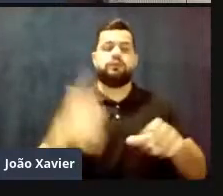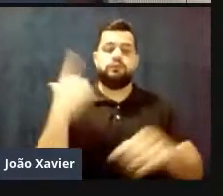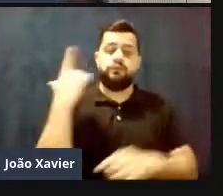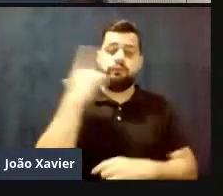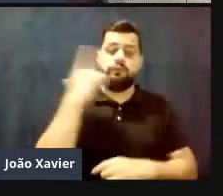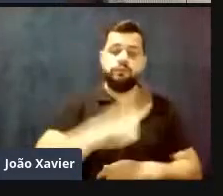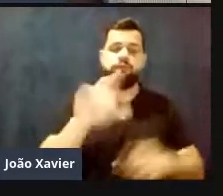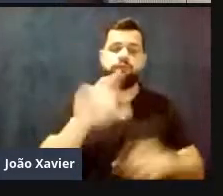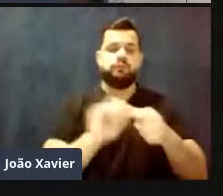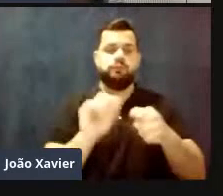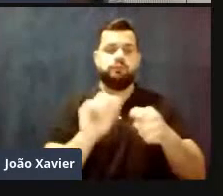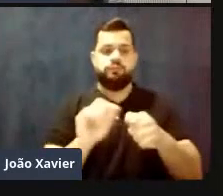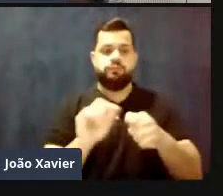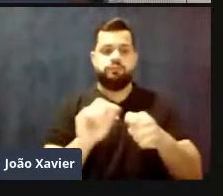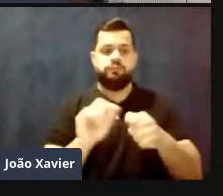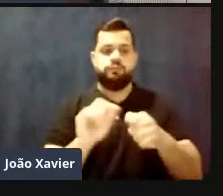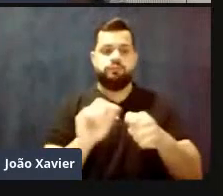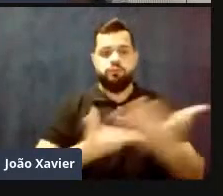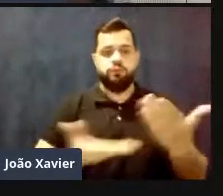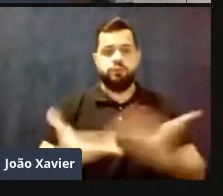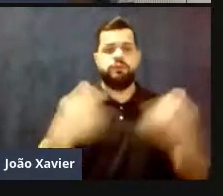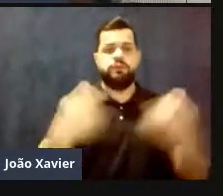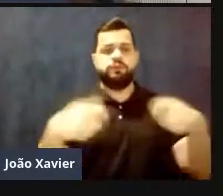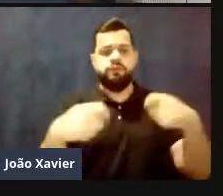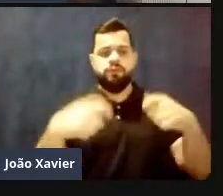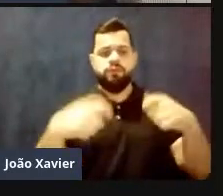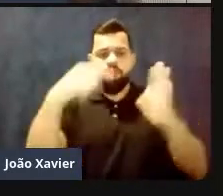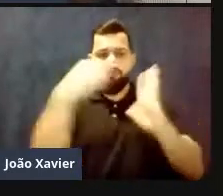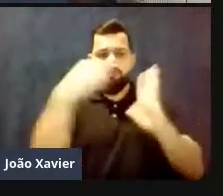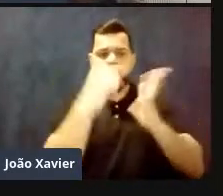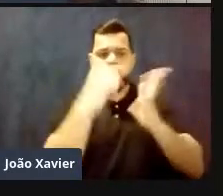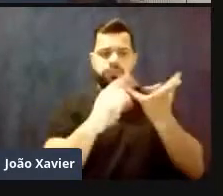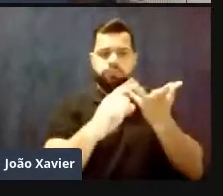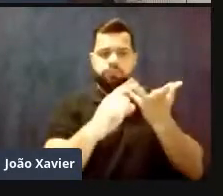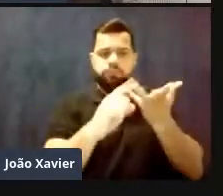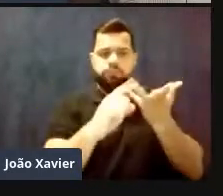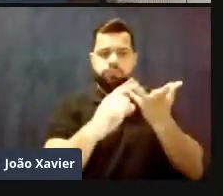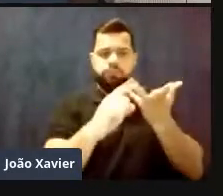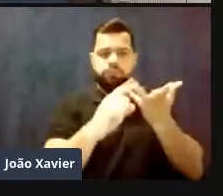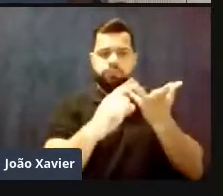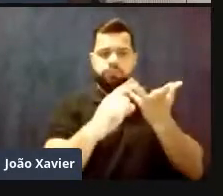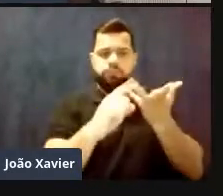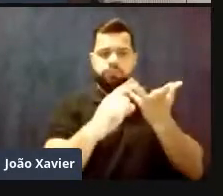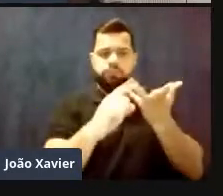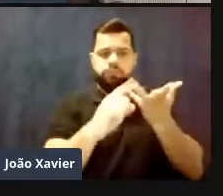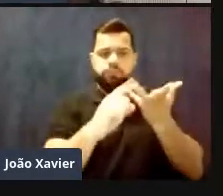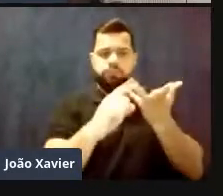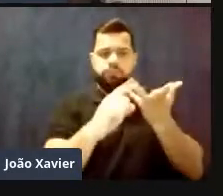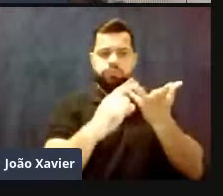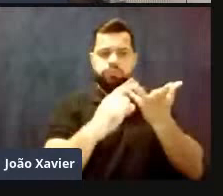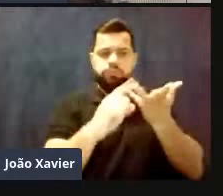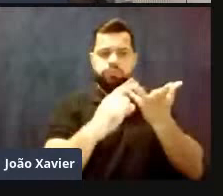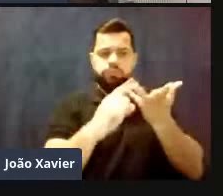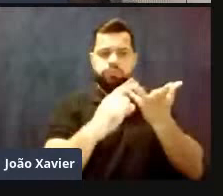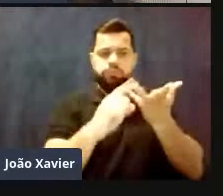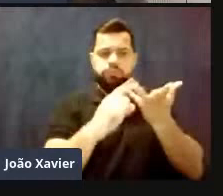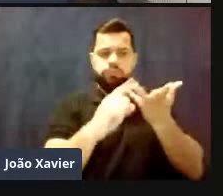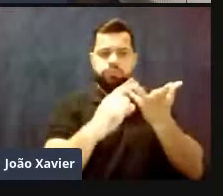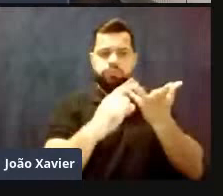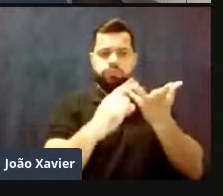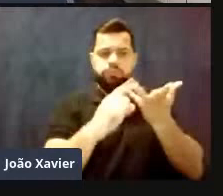algumas pontuações. Eu tinha que ter uma visita diária, eu tinha que ter um contato presencial, eu tinha que honrar esse momento avaliativo